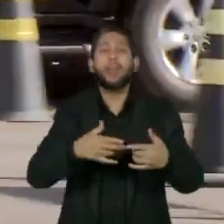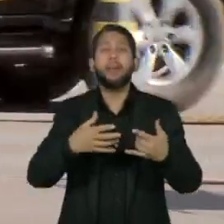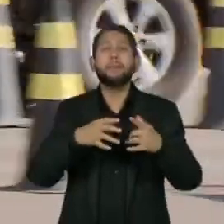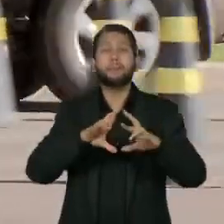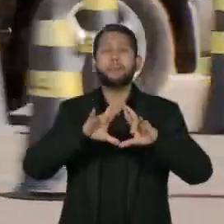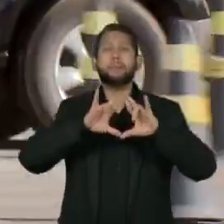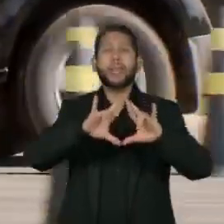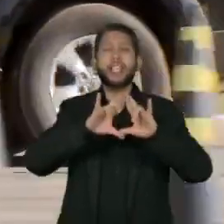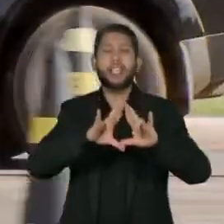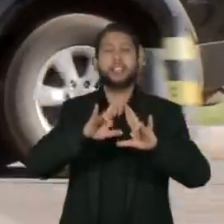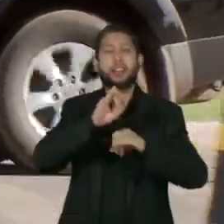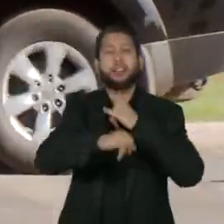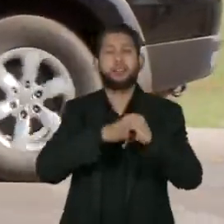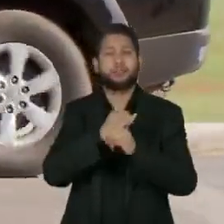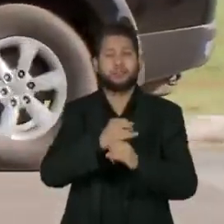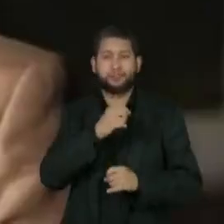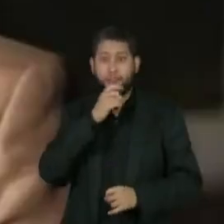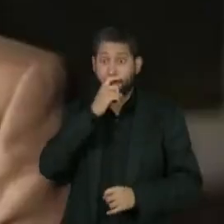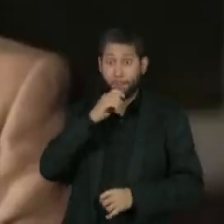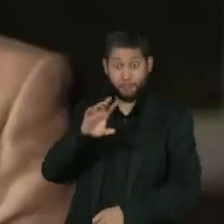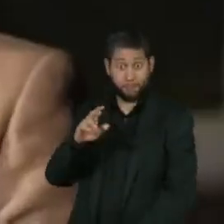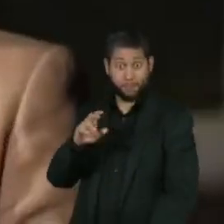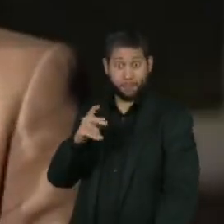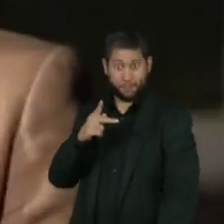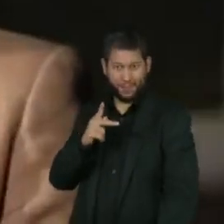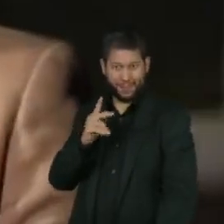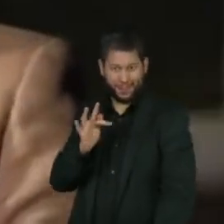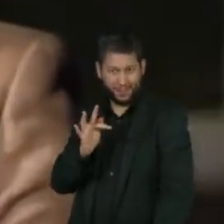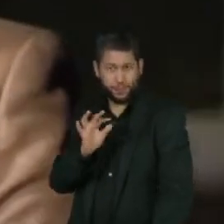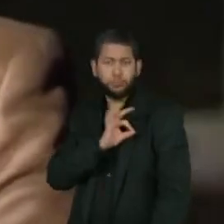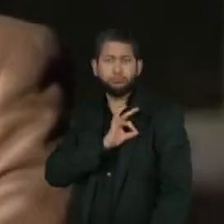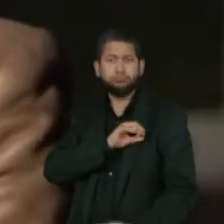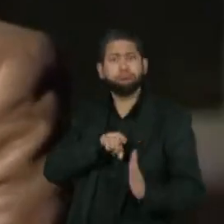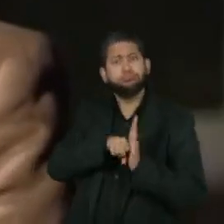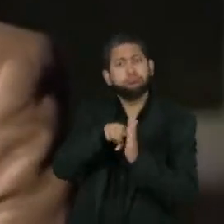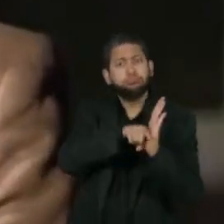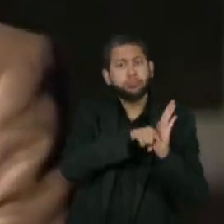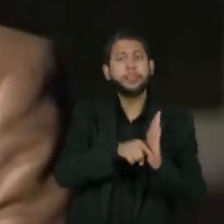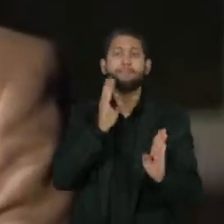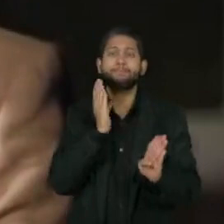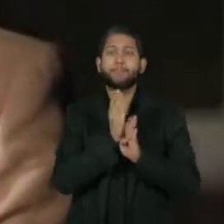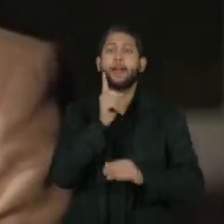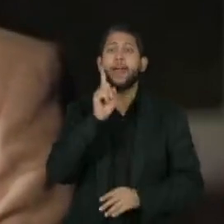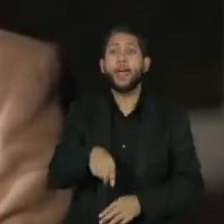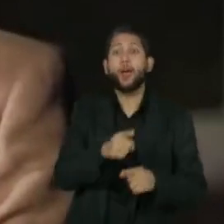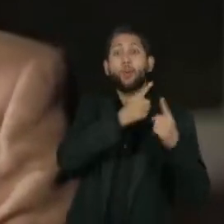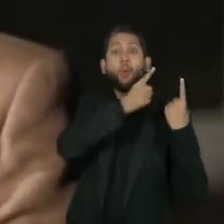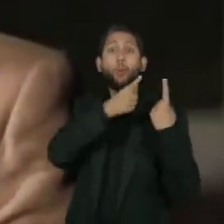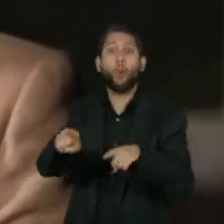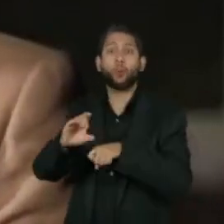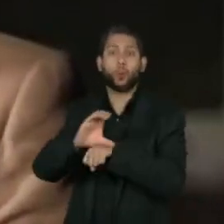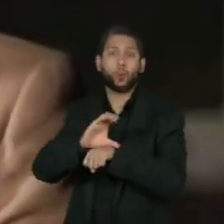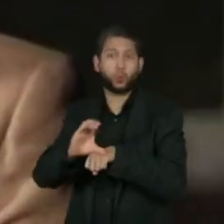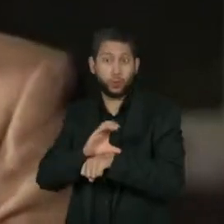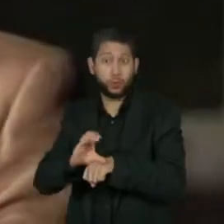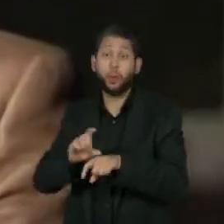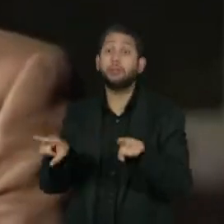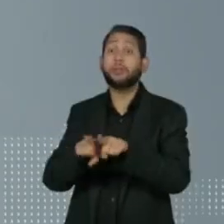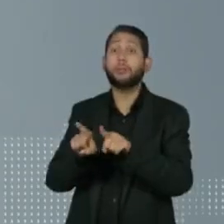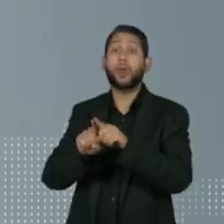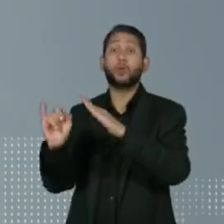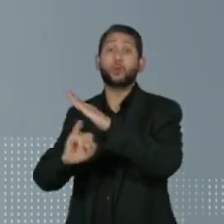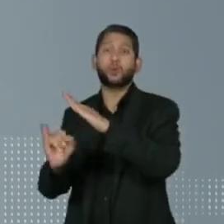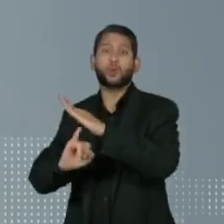digital segundo a investigação da polícia federal Alana é um dos organizadores do movimento de ataques a constituição e as